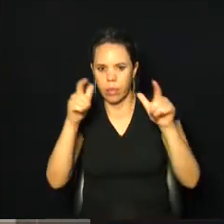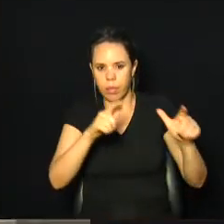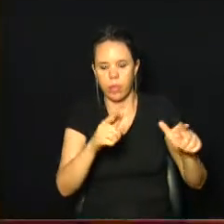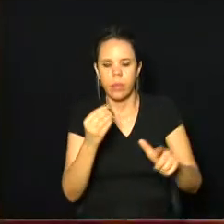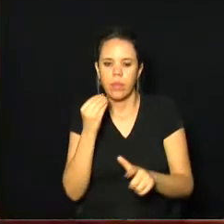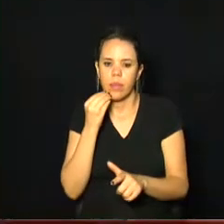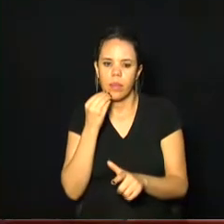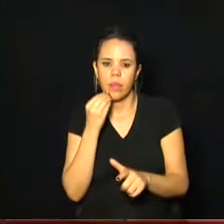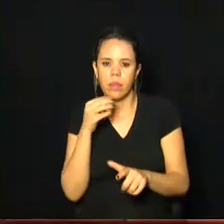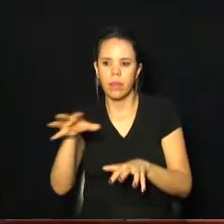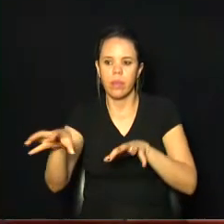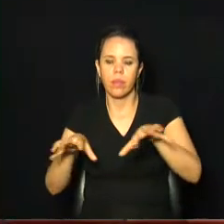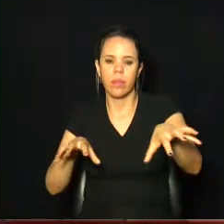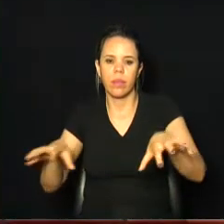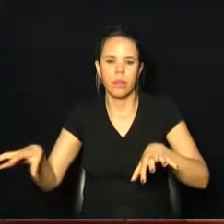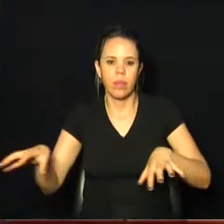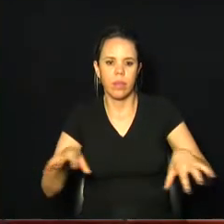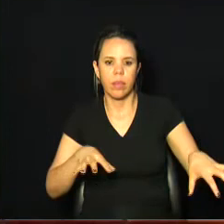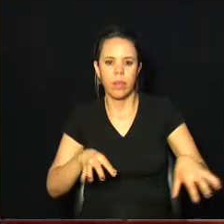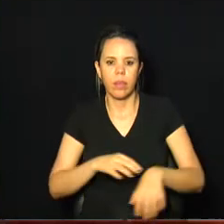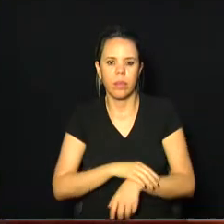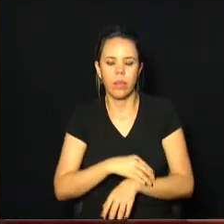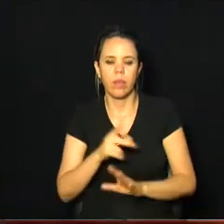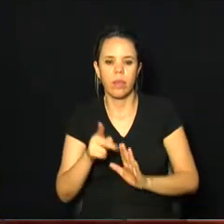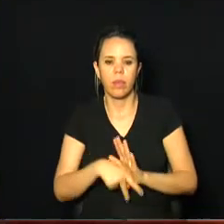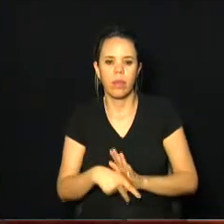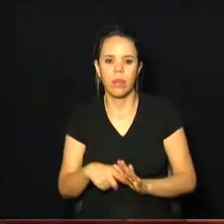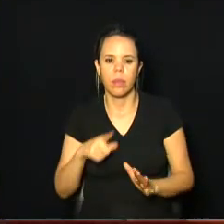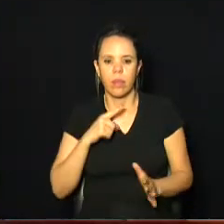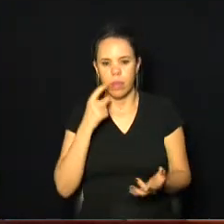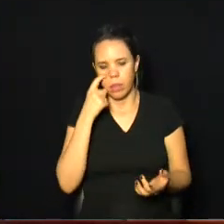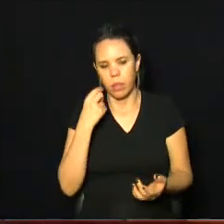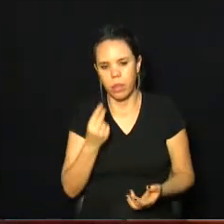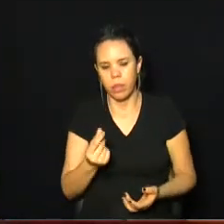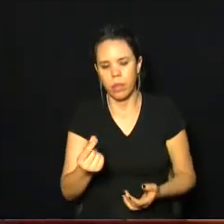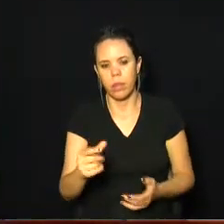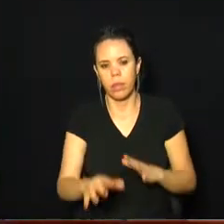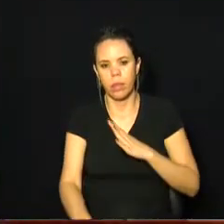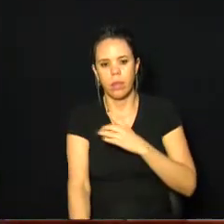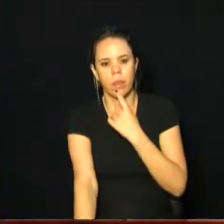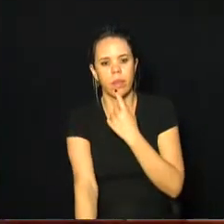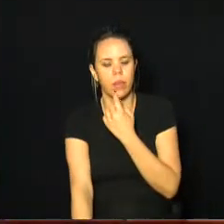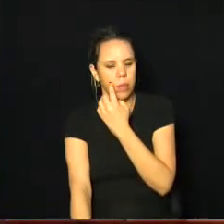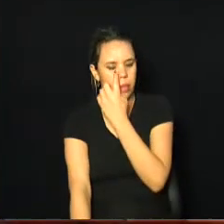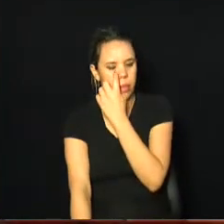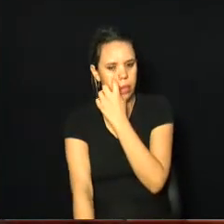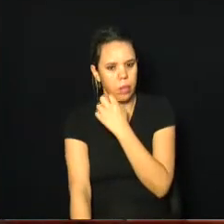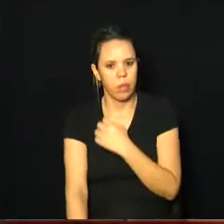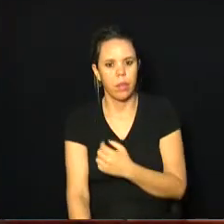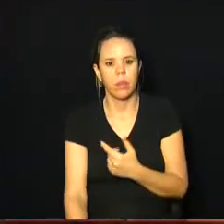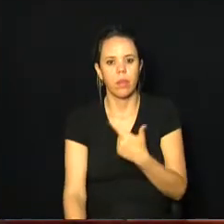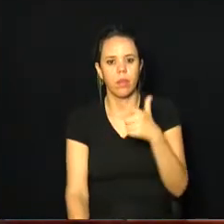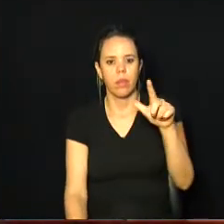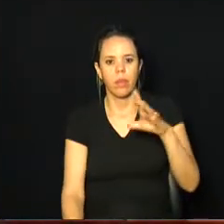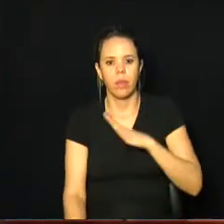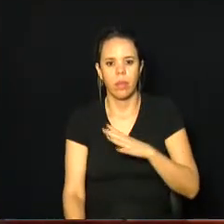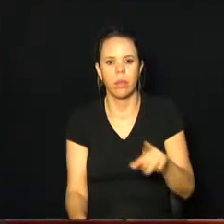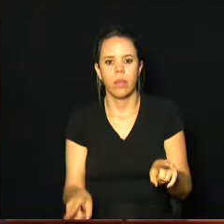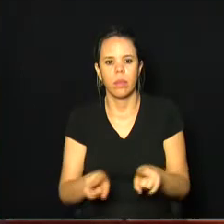locais descentralizados, que este projeto tenha vida longa na cidade de Campinas e outras cidades